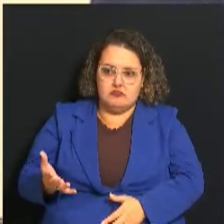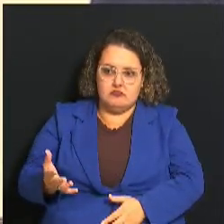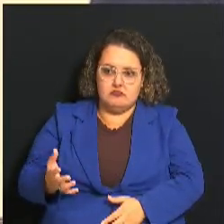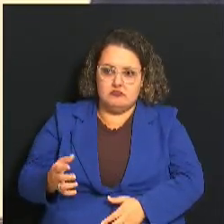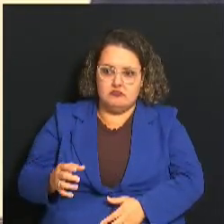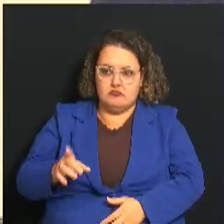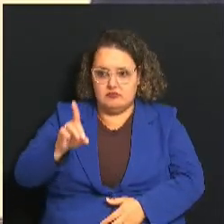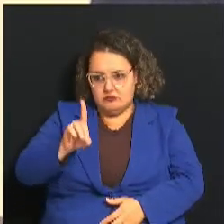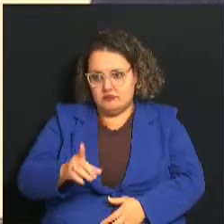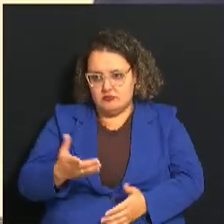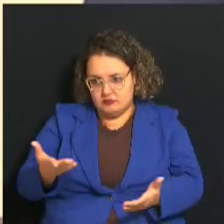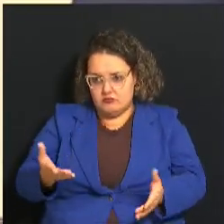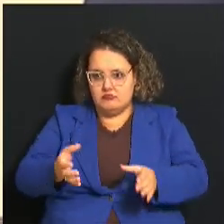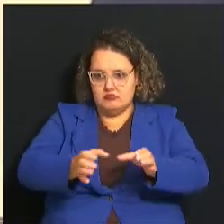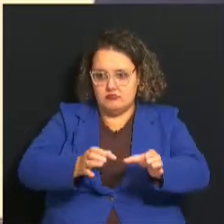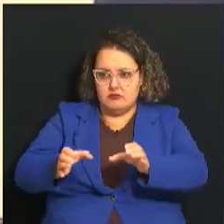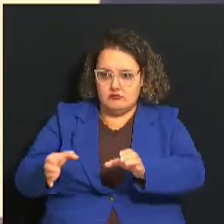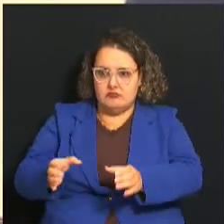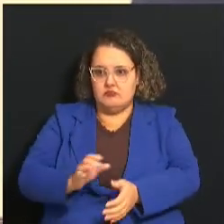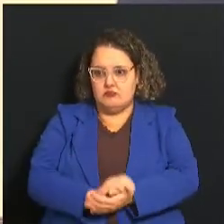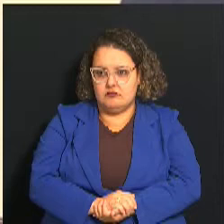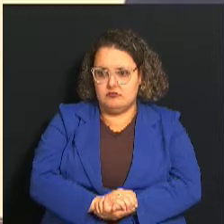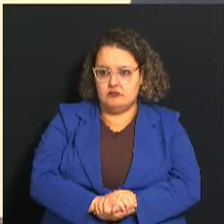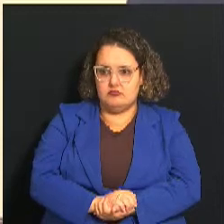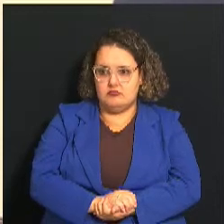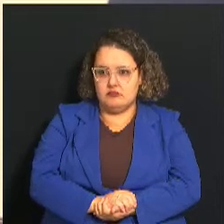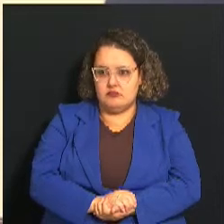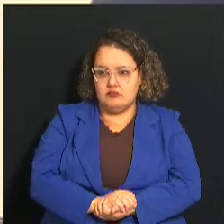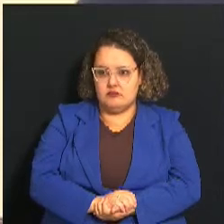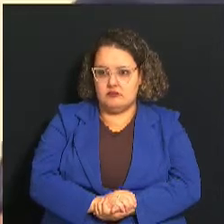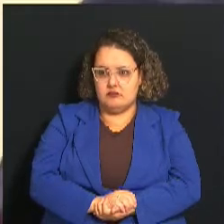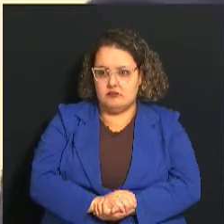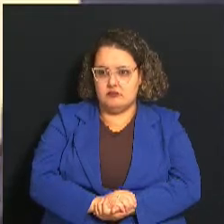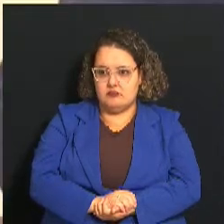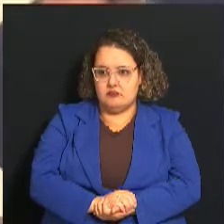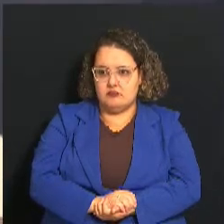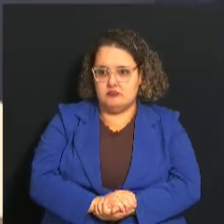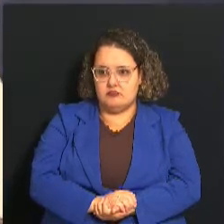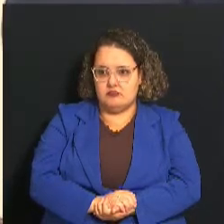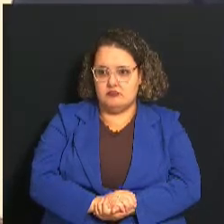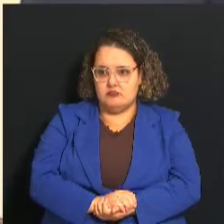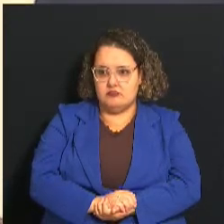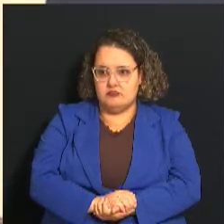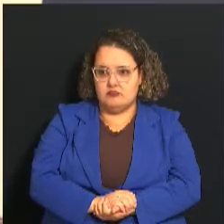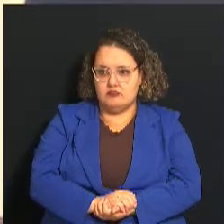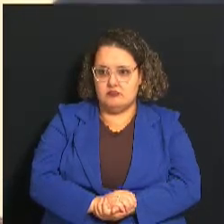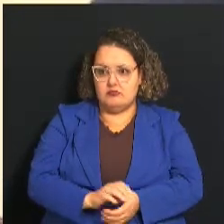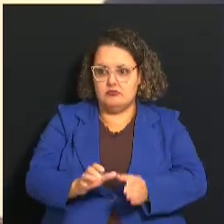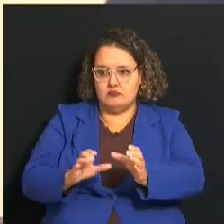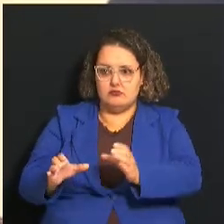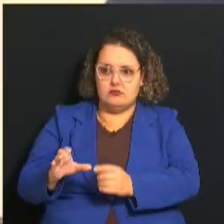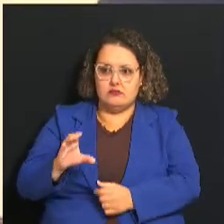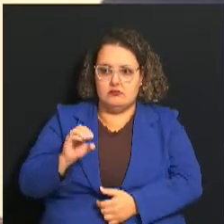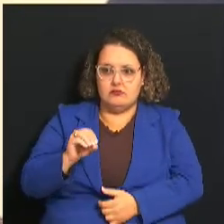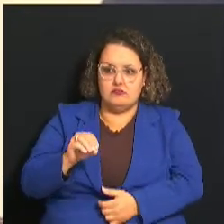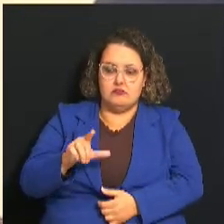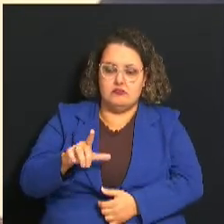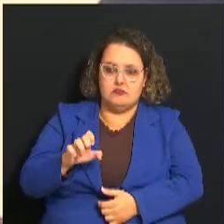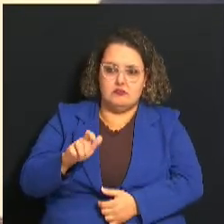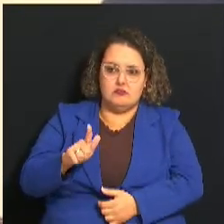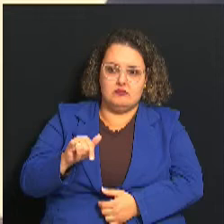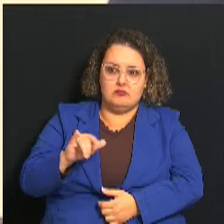e a coordenação, como é que a gente chamou aqui, ó? Coordenação colegiada, né? Ao invés